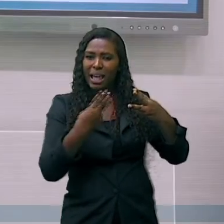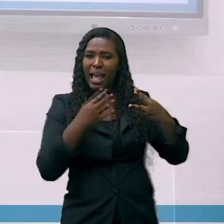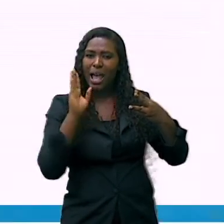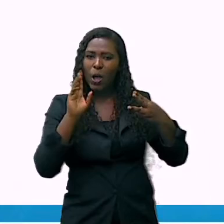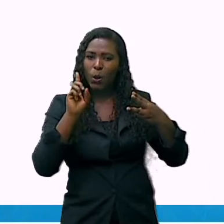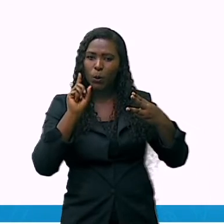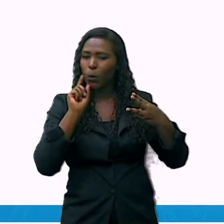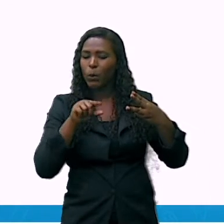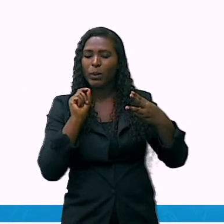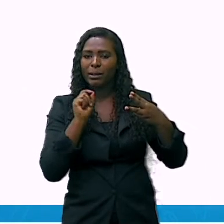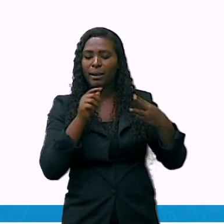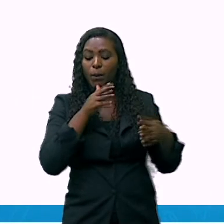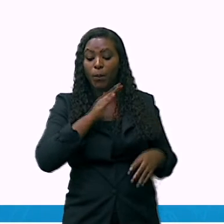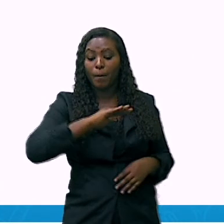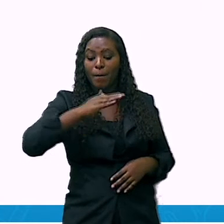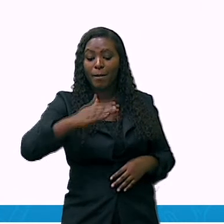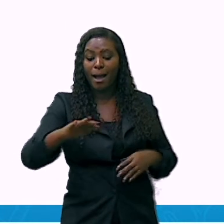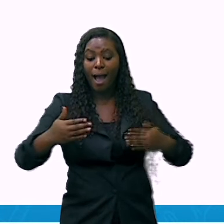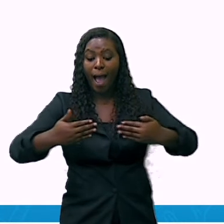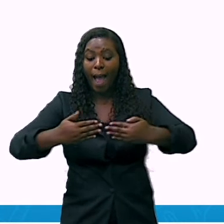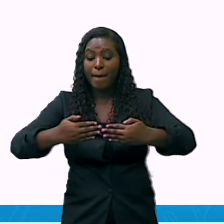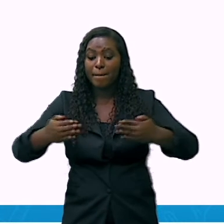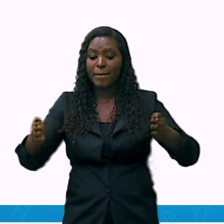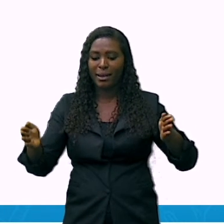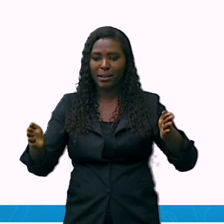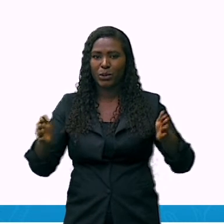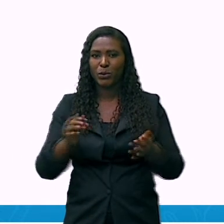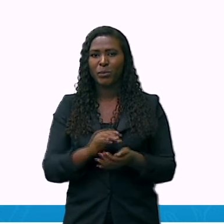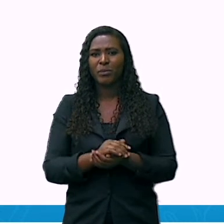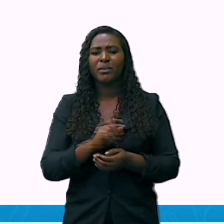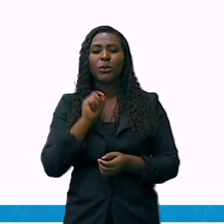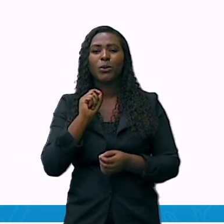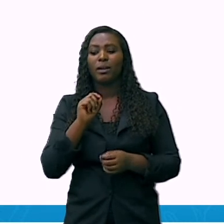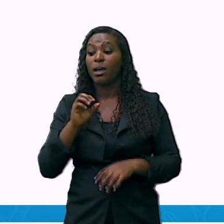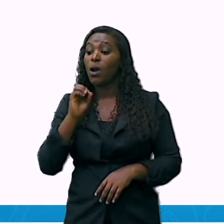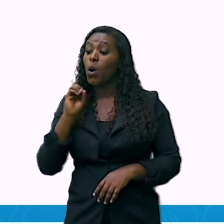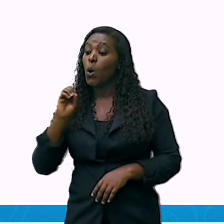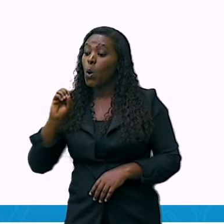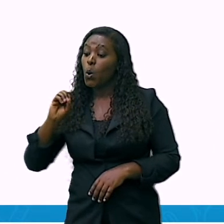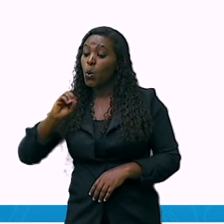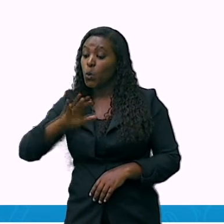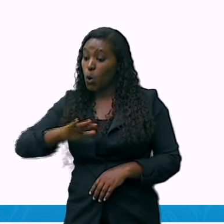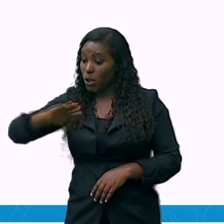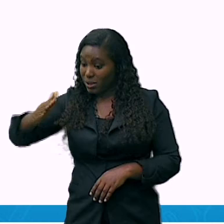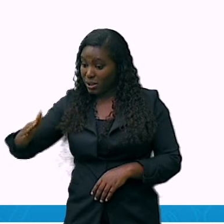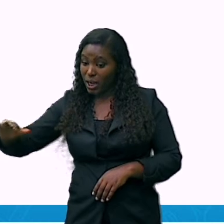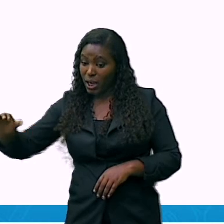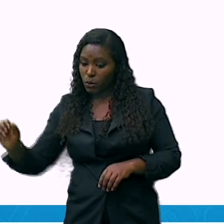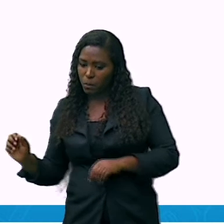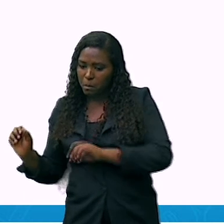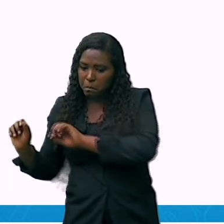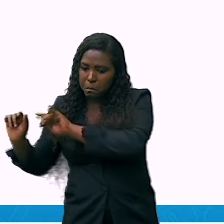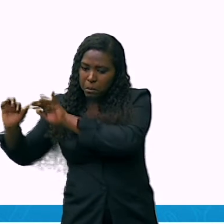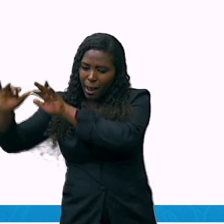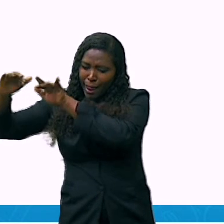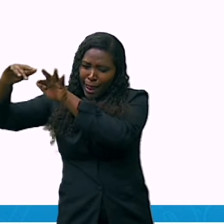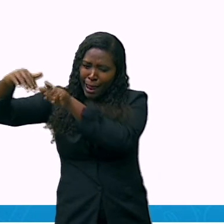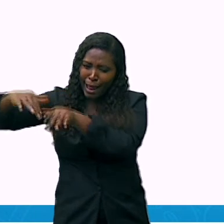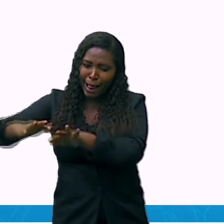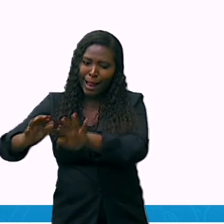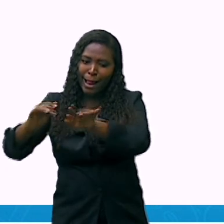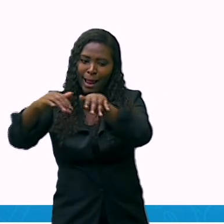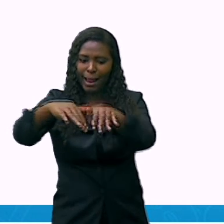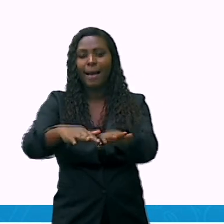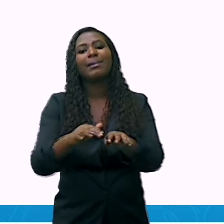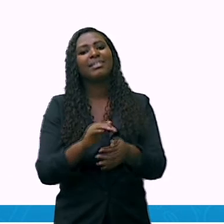uma ligação direta com o oceano, ou seja, ele está limitado apenas por uma porção